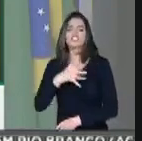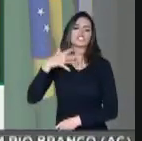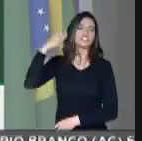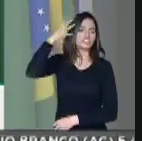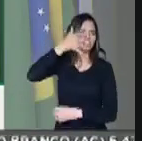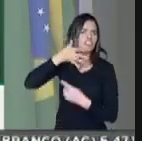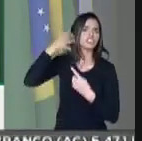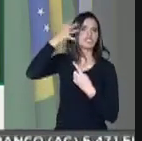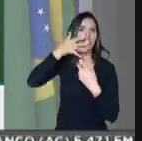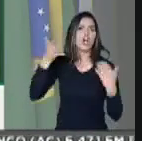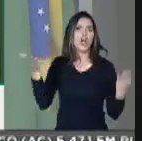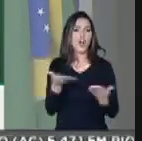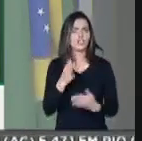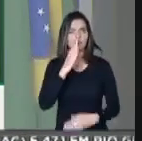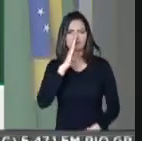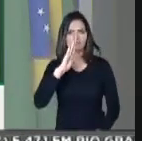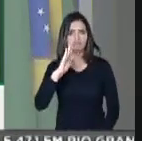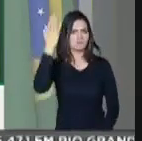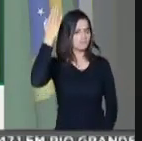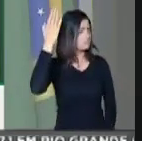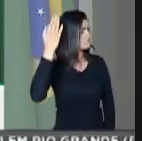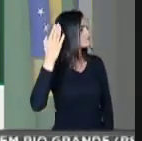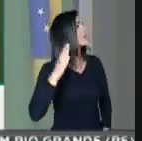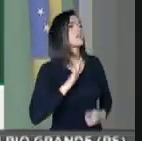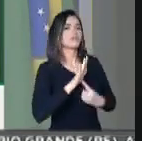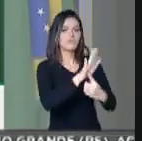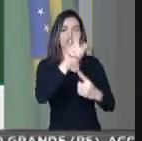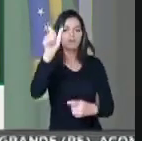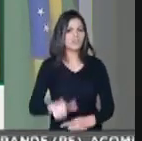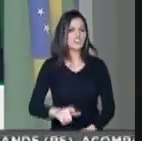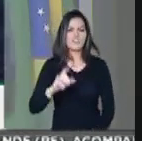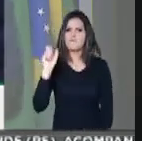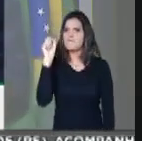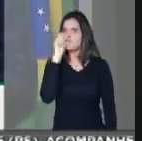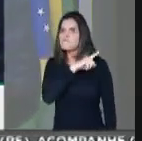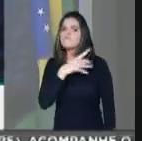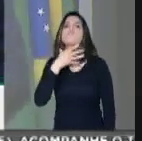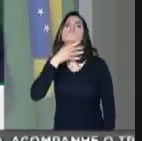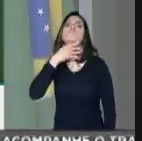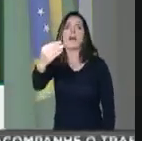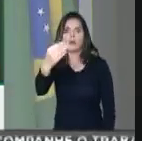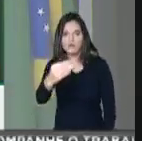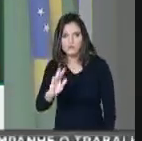discurso, hoje vira as costas e se revela uma verdadeira farsa. Obrigado, presidente.